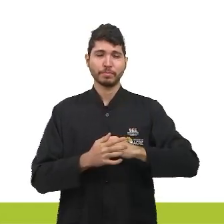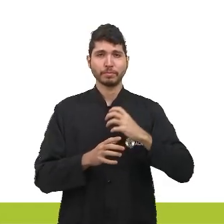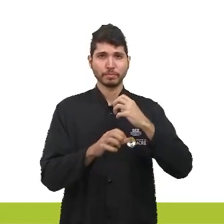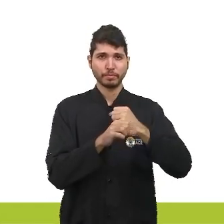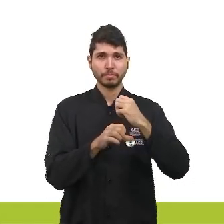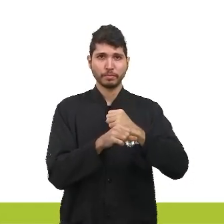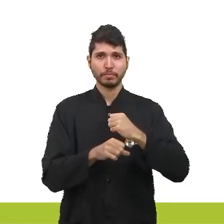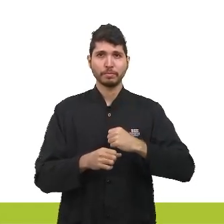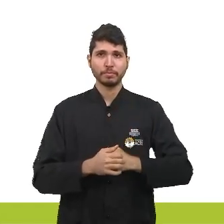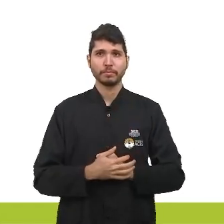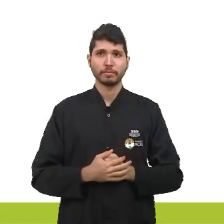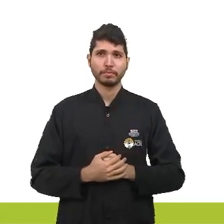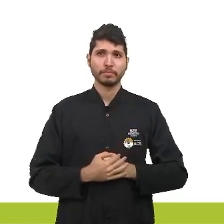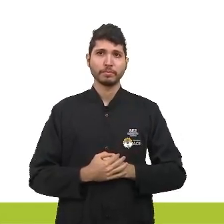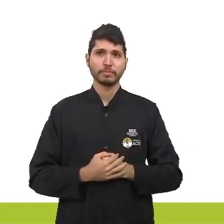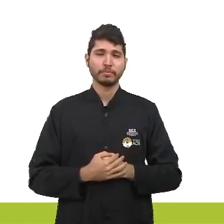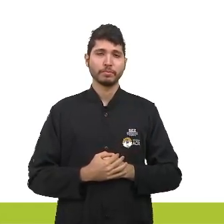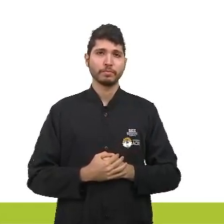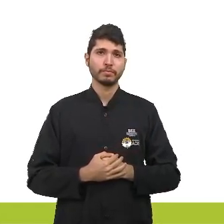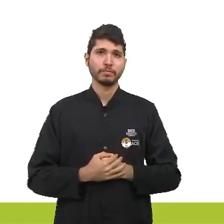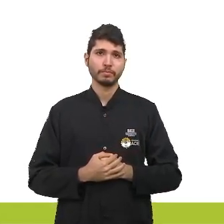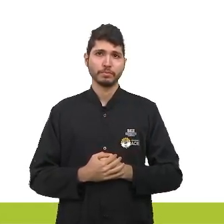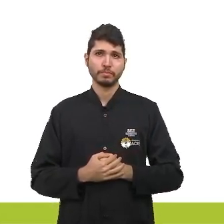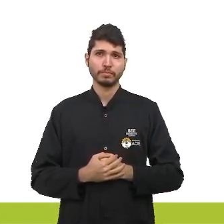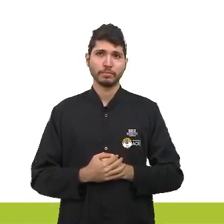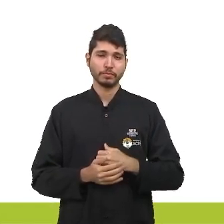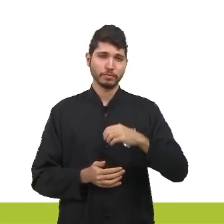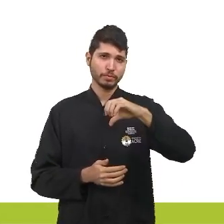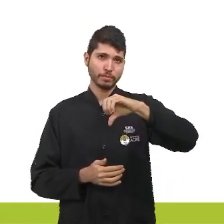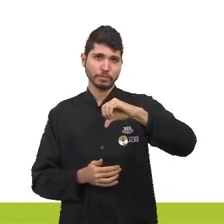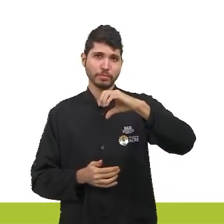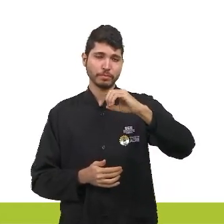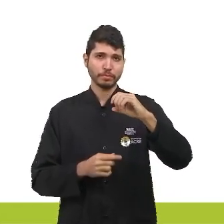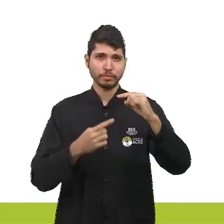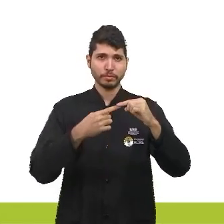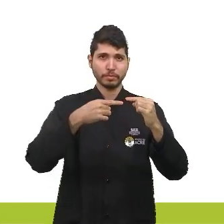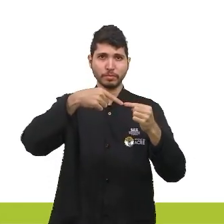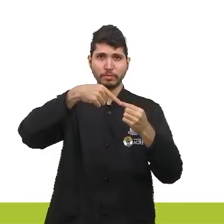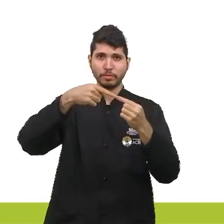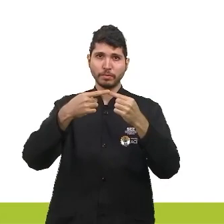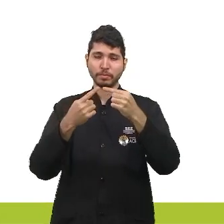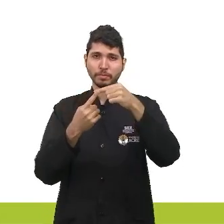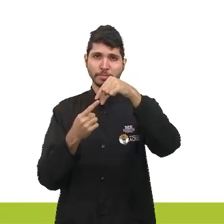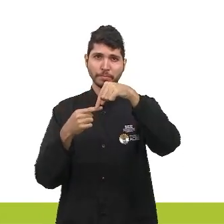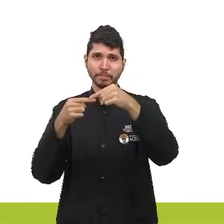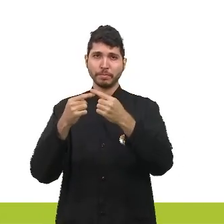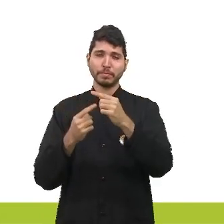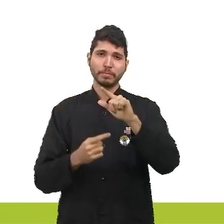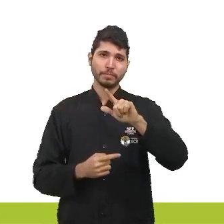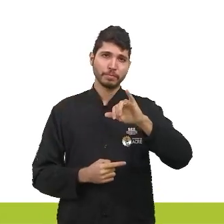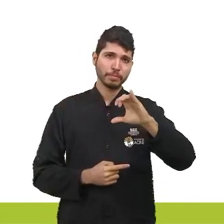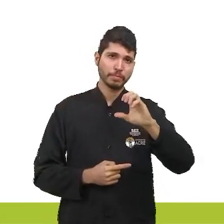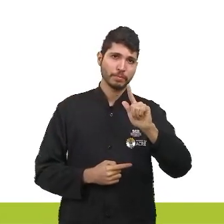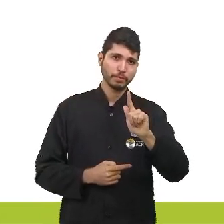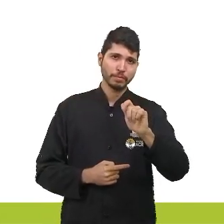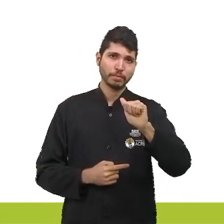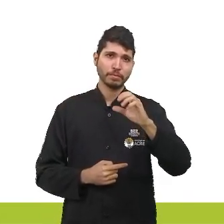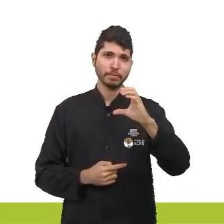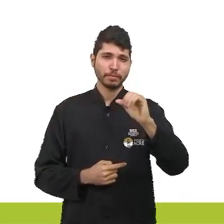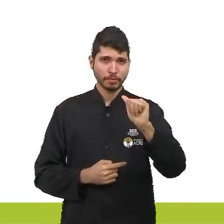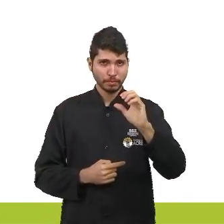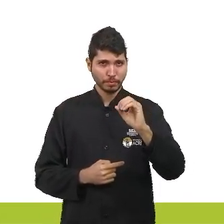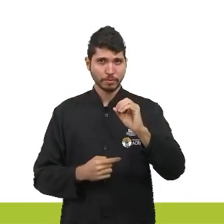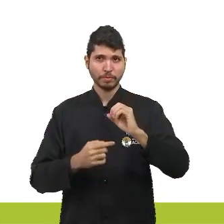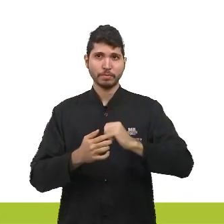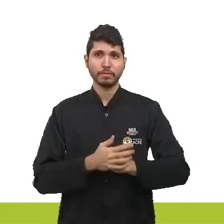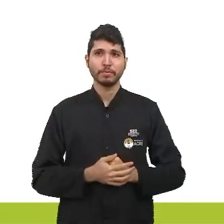de 90 ligações. Número de ligações, 90. Agora, o número de átomos é o